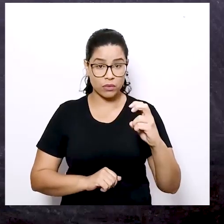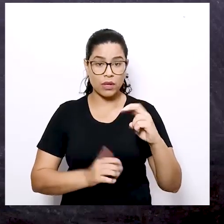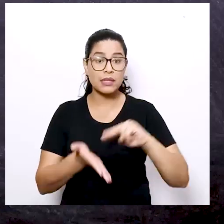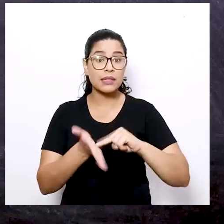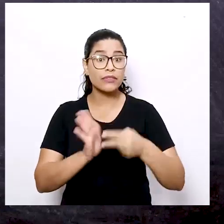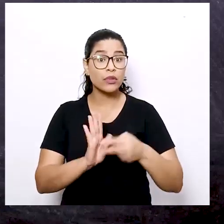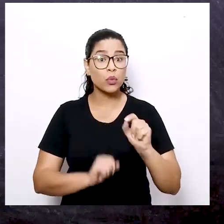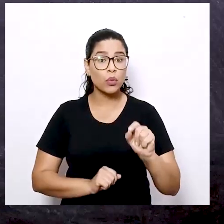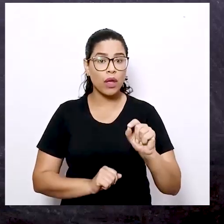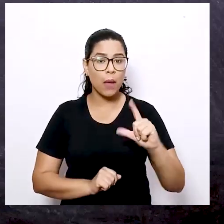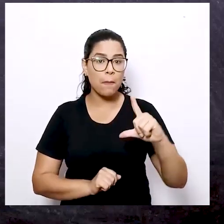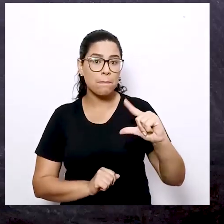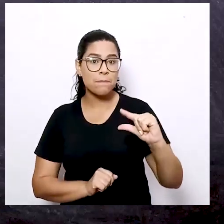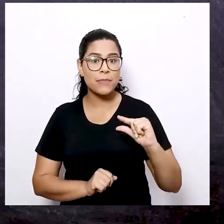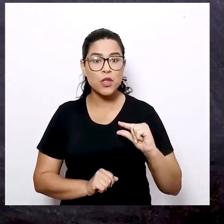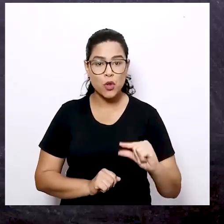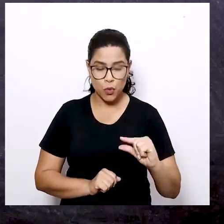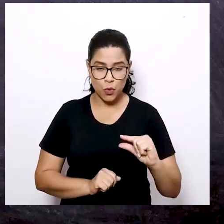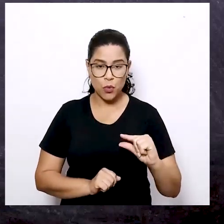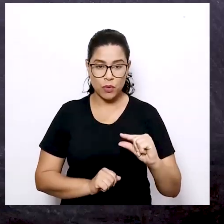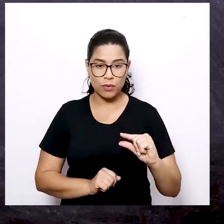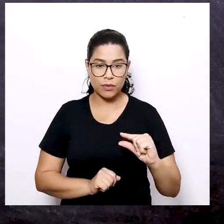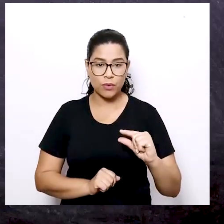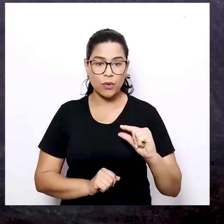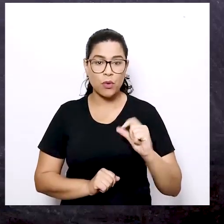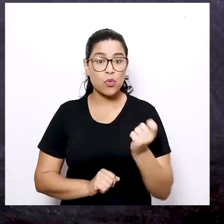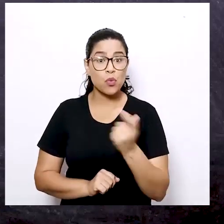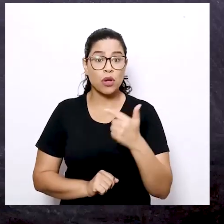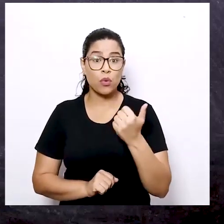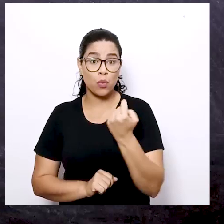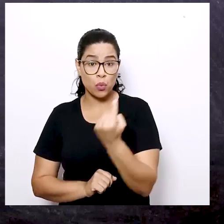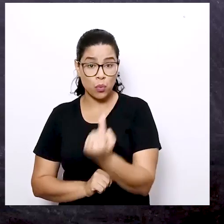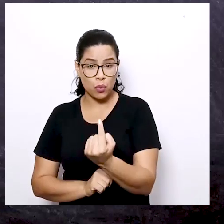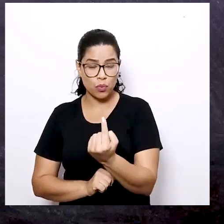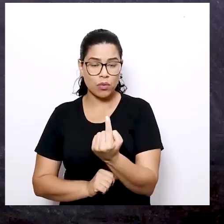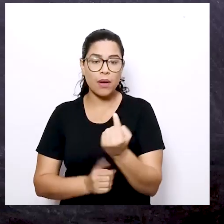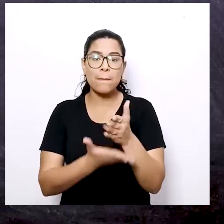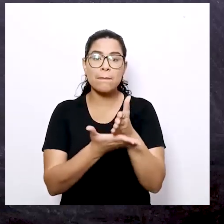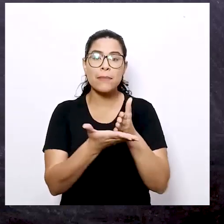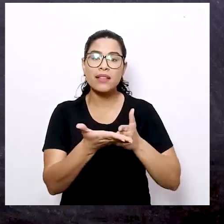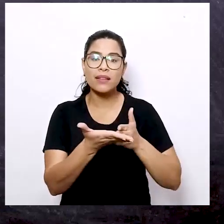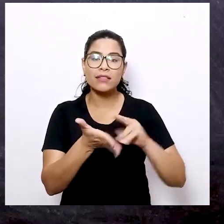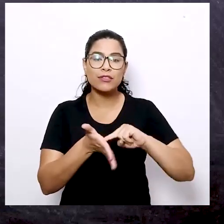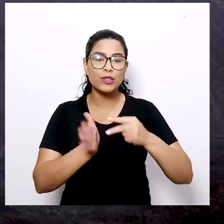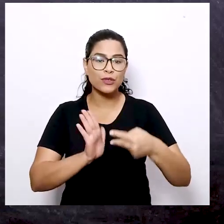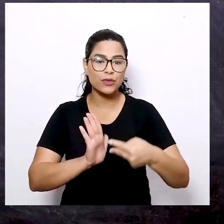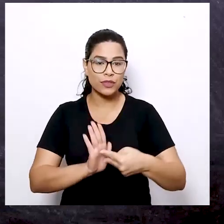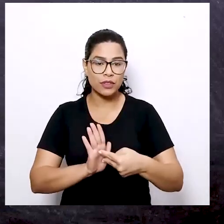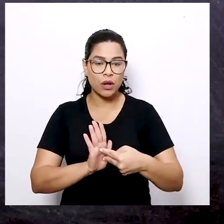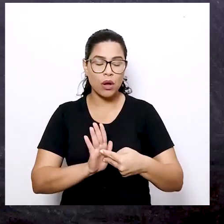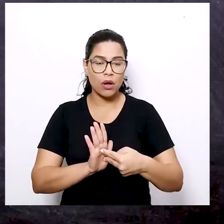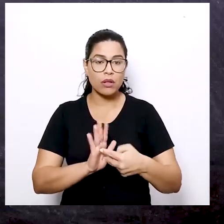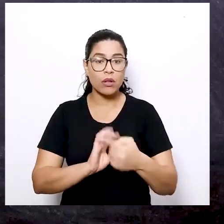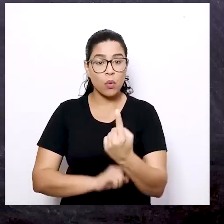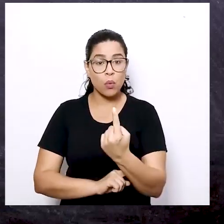5, significa que é menor, neste caso, do que 1. E aqui vai significar a metade, né? Então,